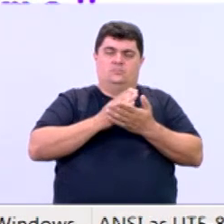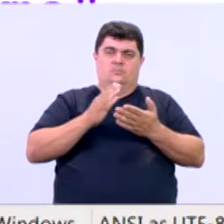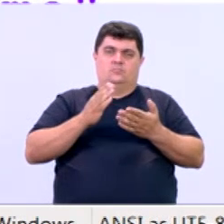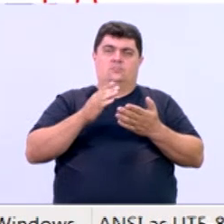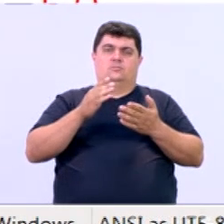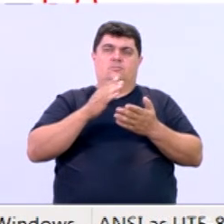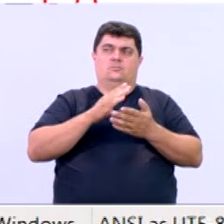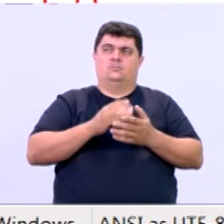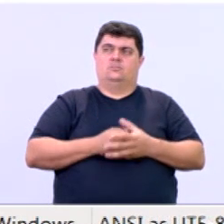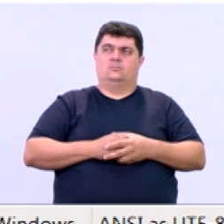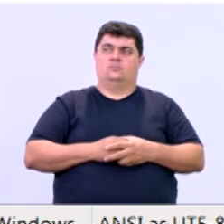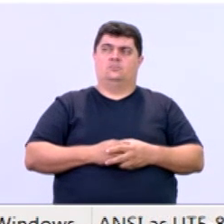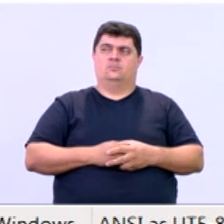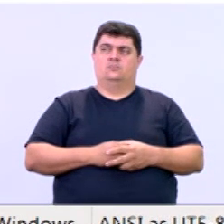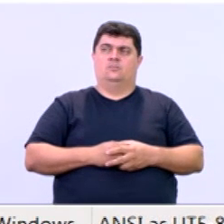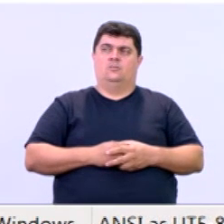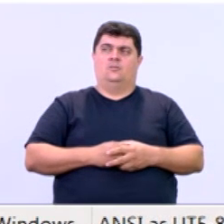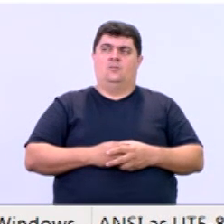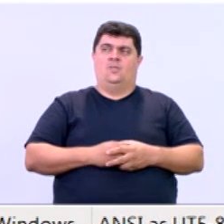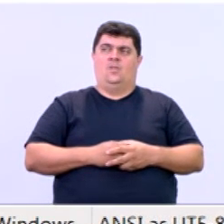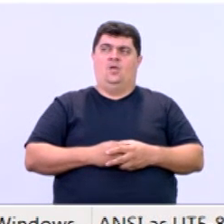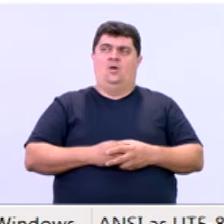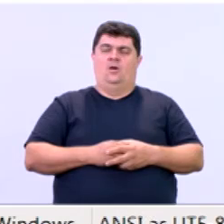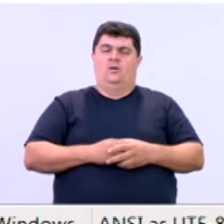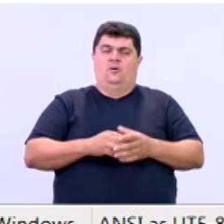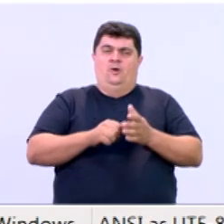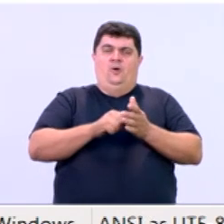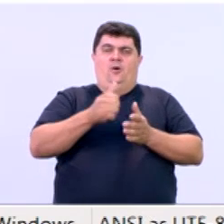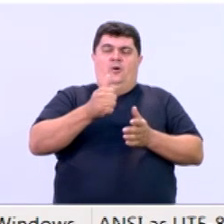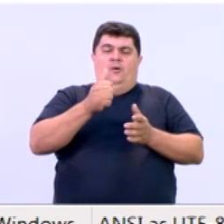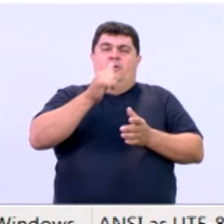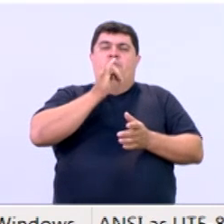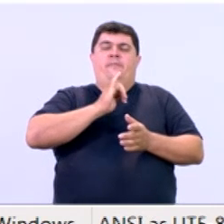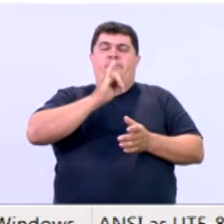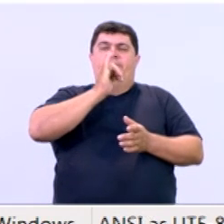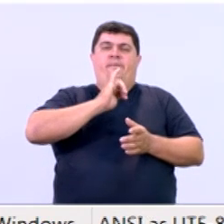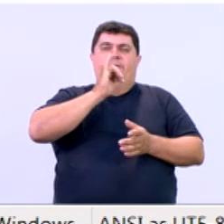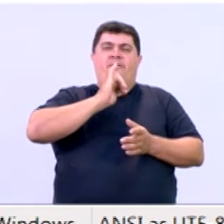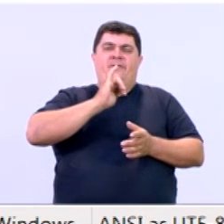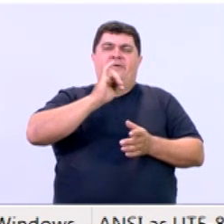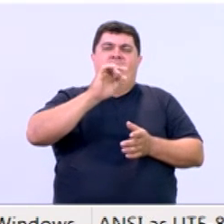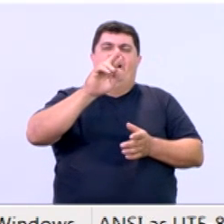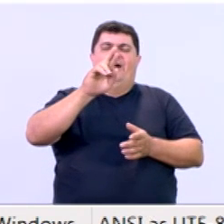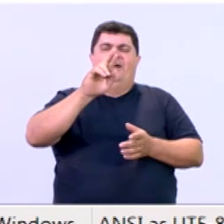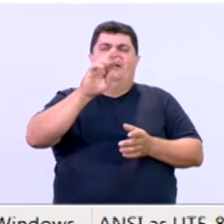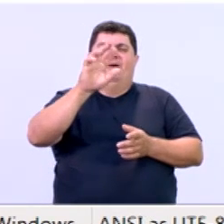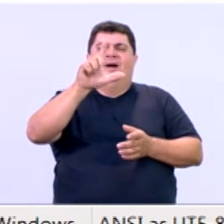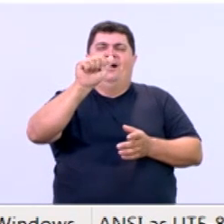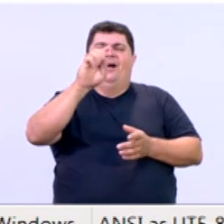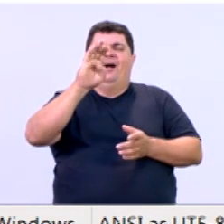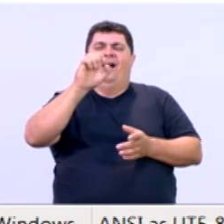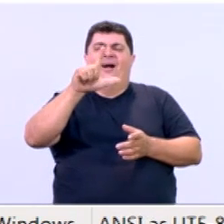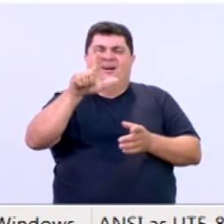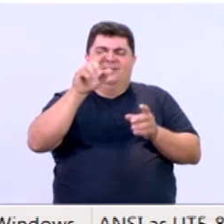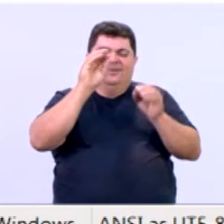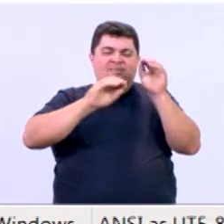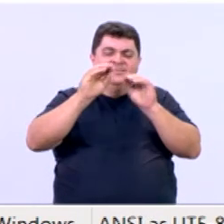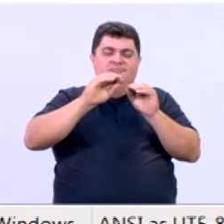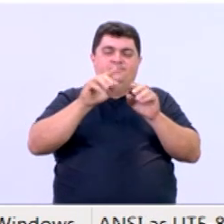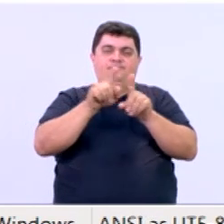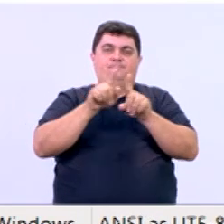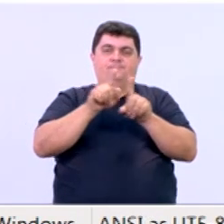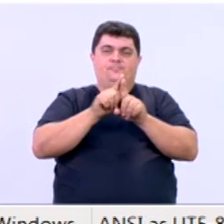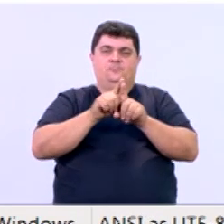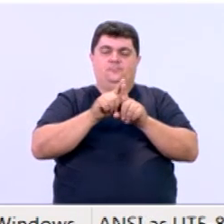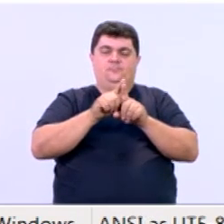nosso formulário. Olha aqui o nosso primeiro exemplo, o uso do rótulo, do label e de um